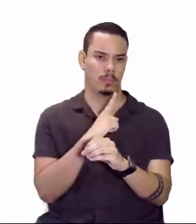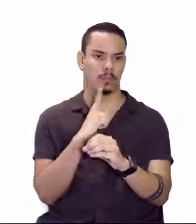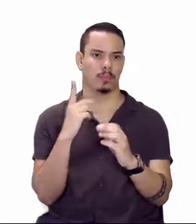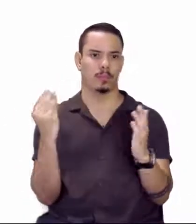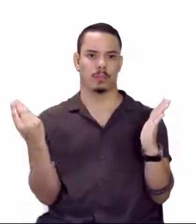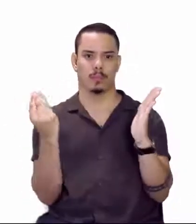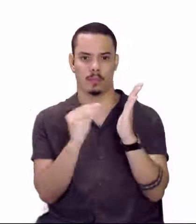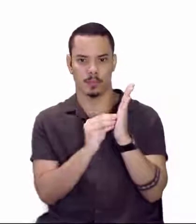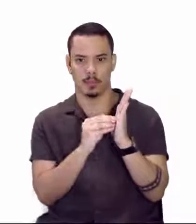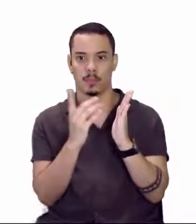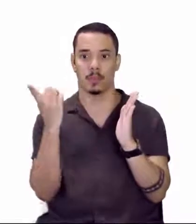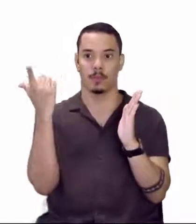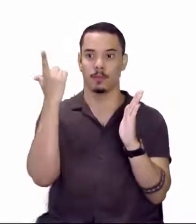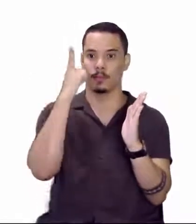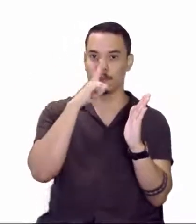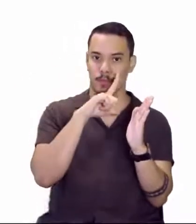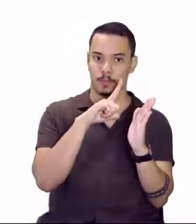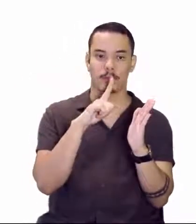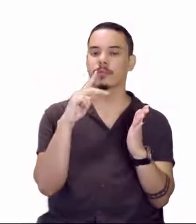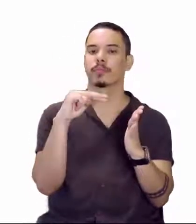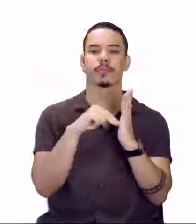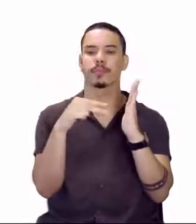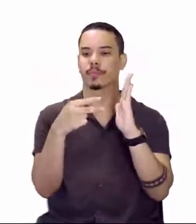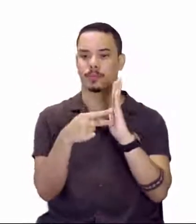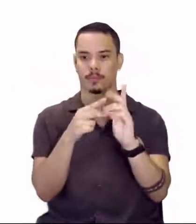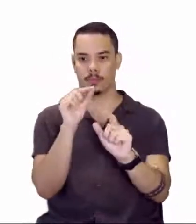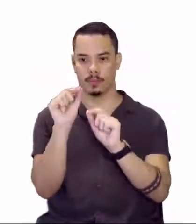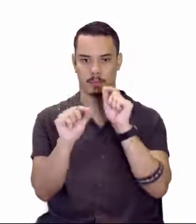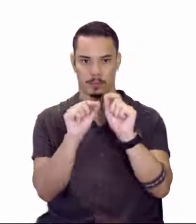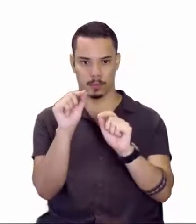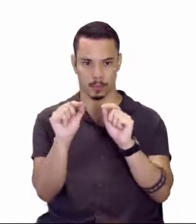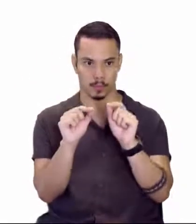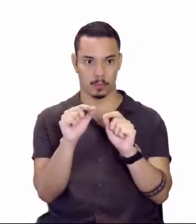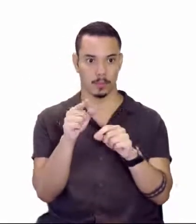ocupou 4 camadas. Significa dizer que aquele